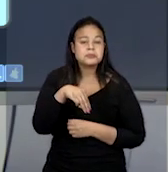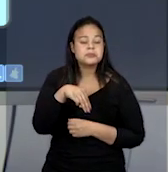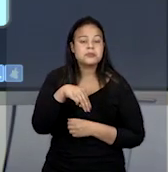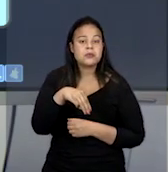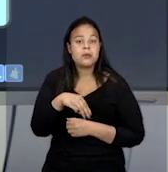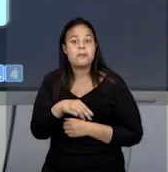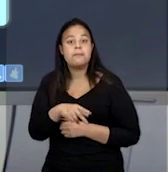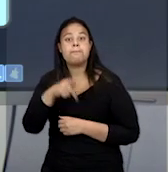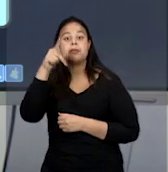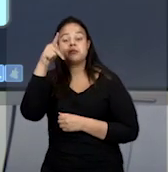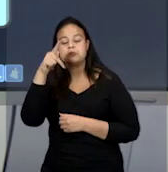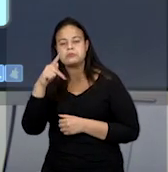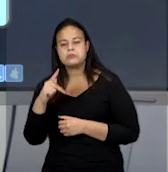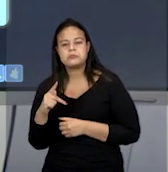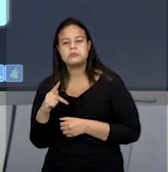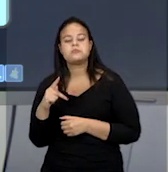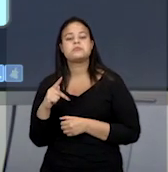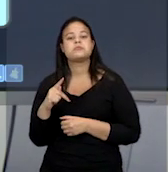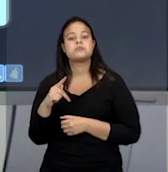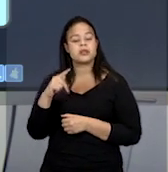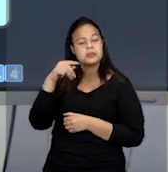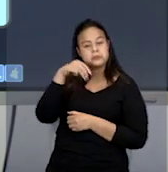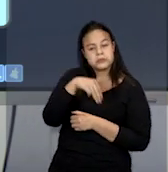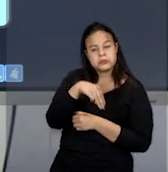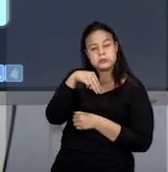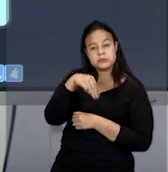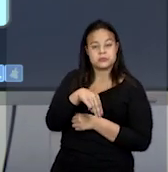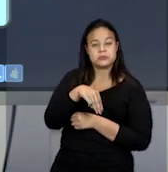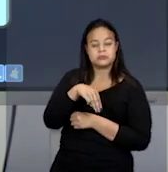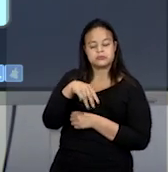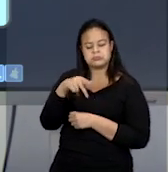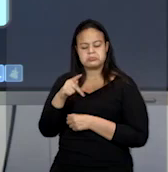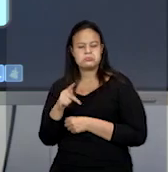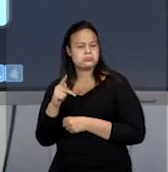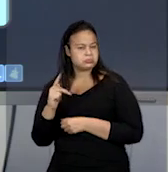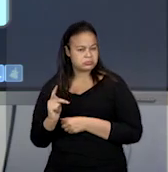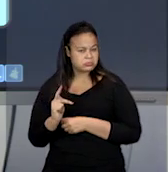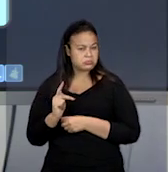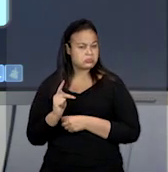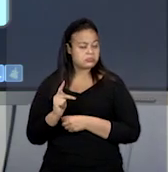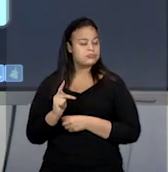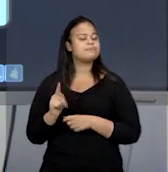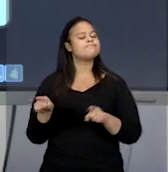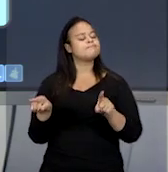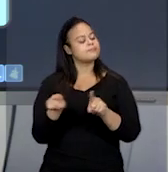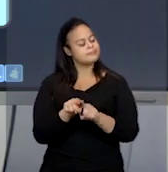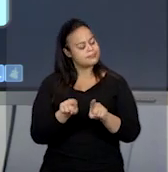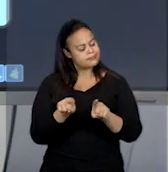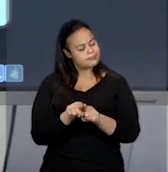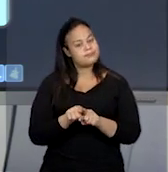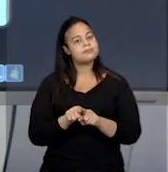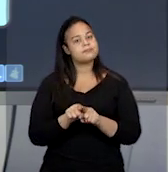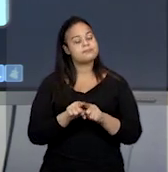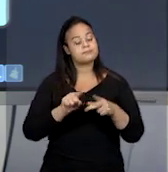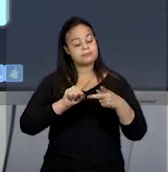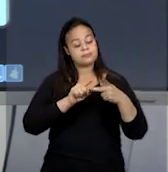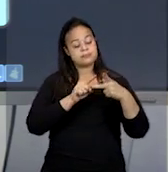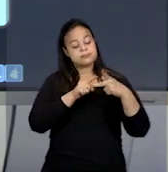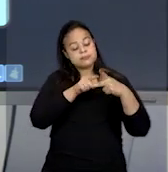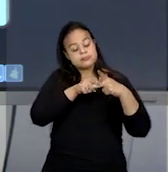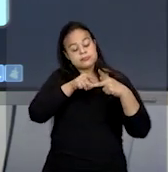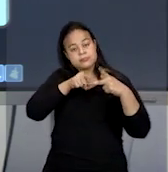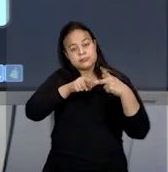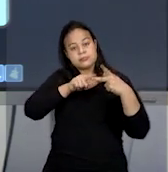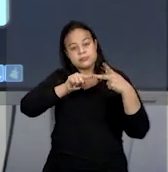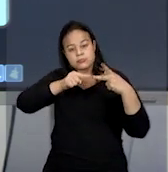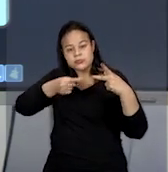Pzão, Pzinho, ou Mzinho, Pzinho, também o alelo